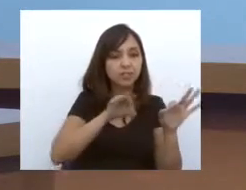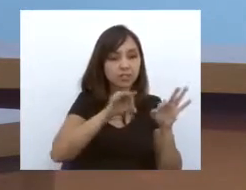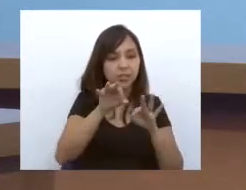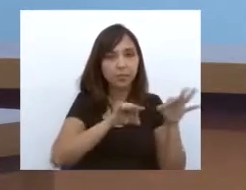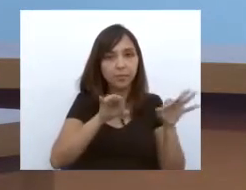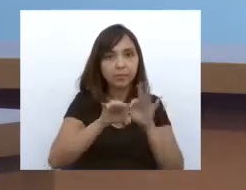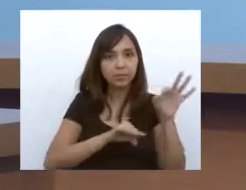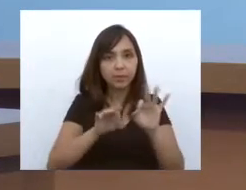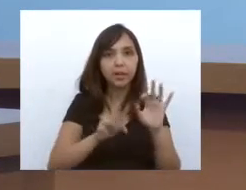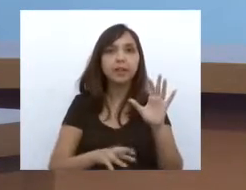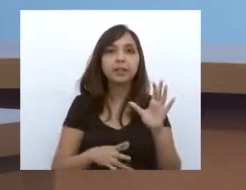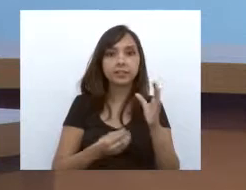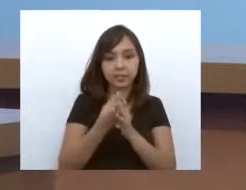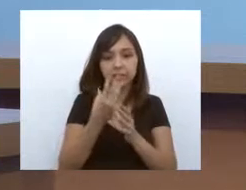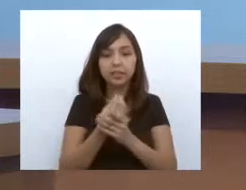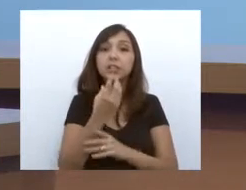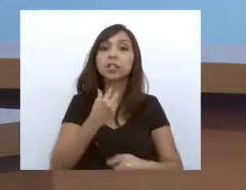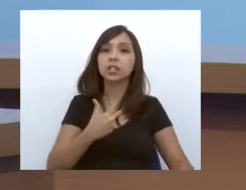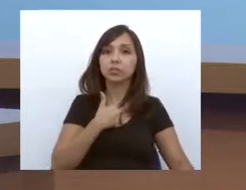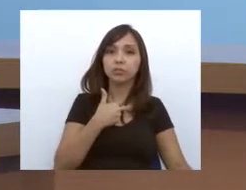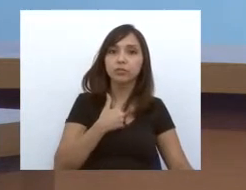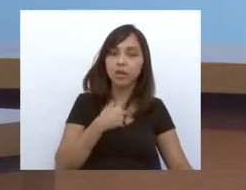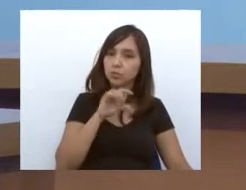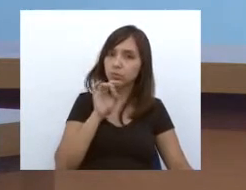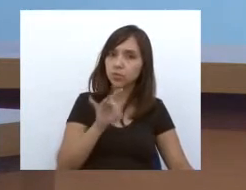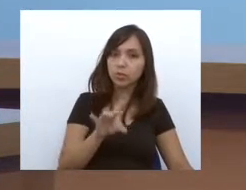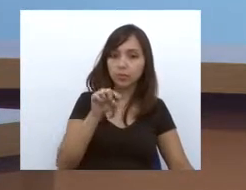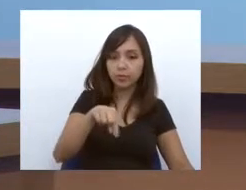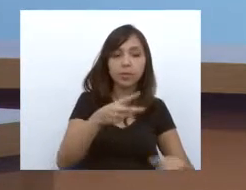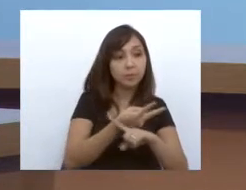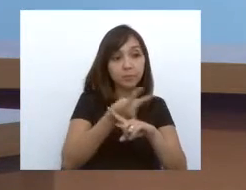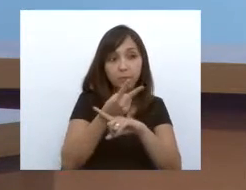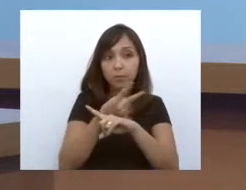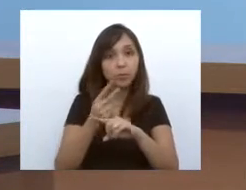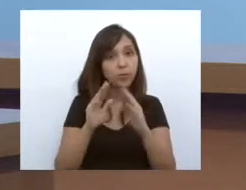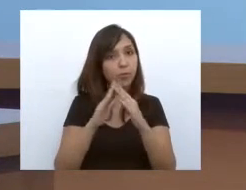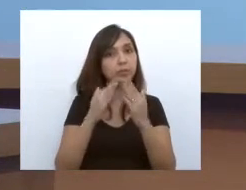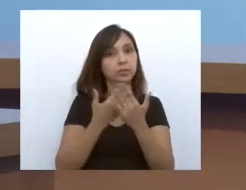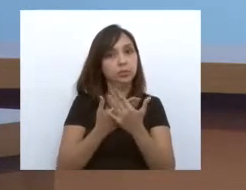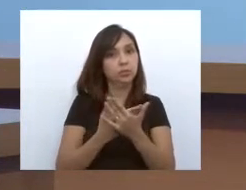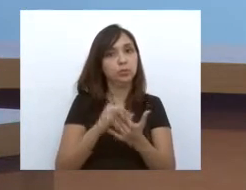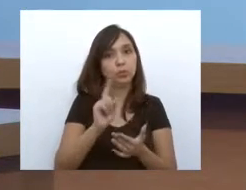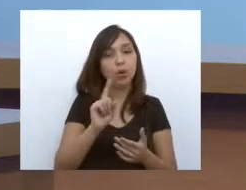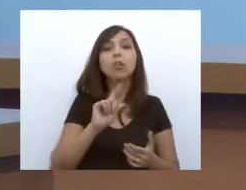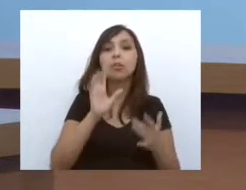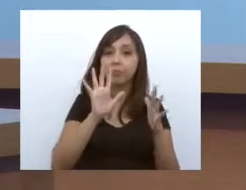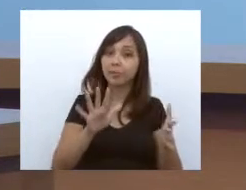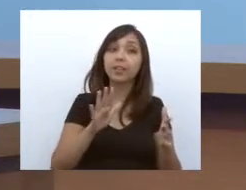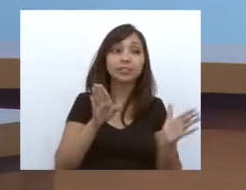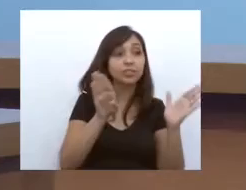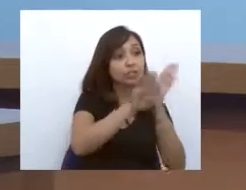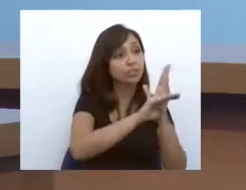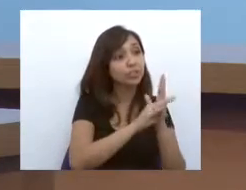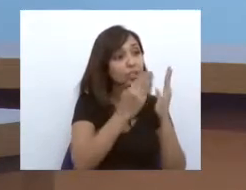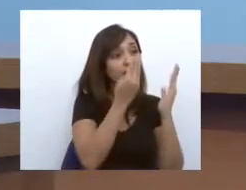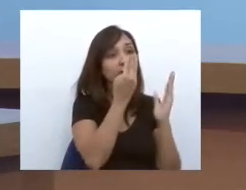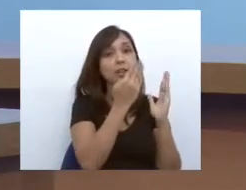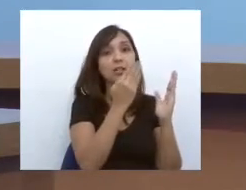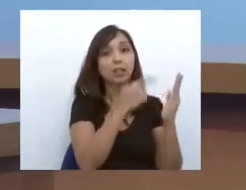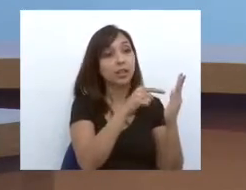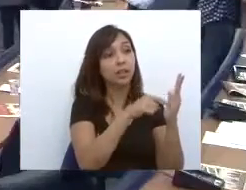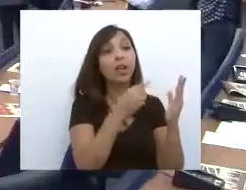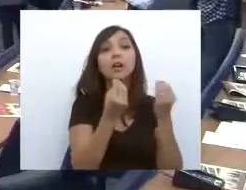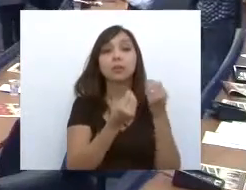ofícios solicitando vagas, porque não é porque as pessoas não procuram estudar. Elas procuram, só que chega na porta da escola e